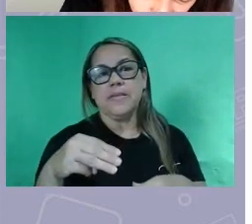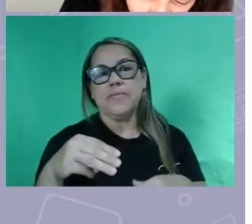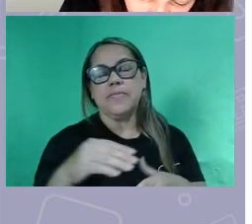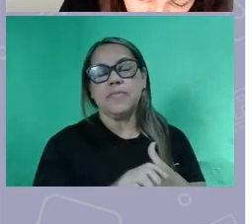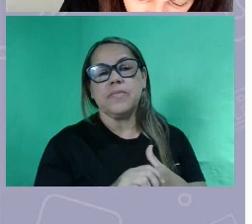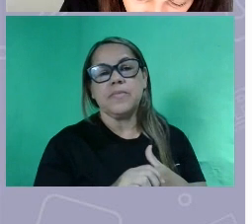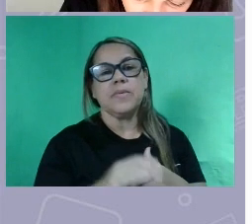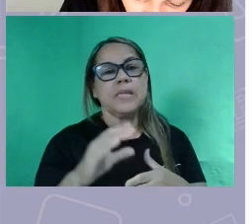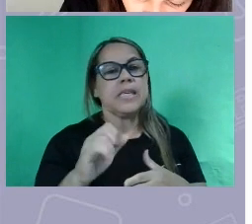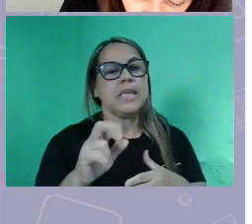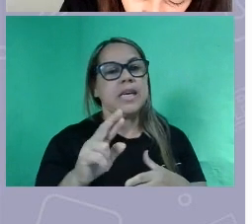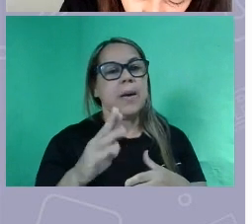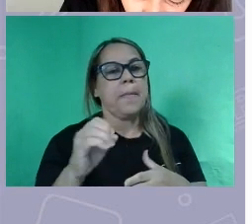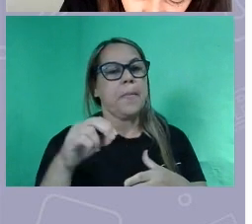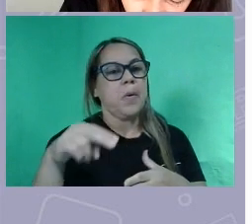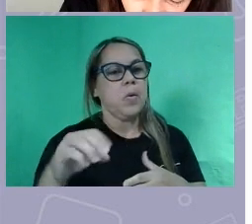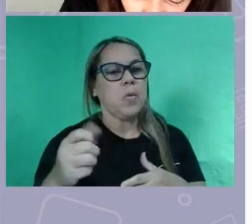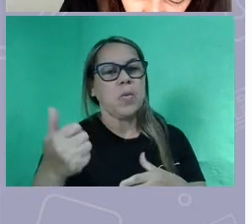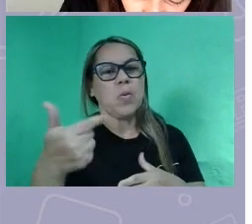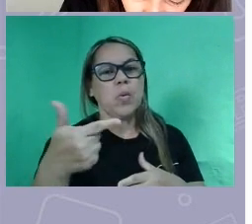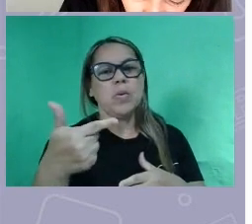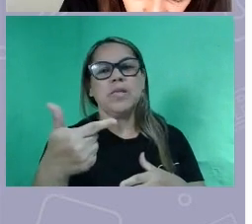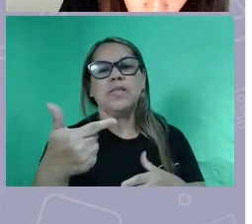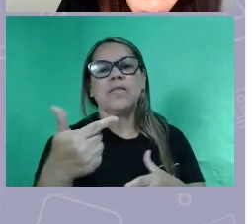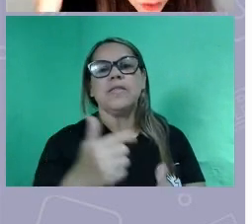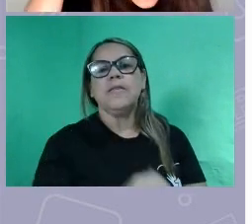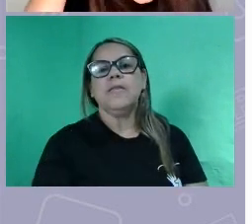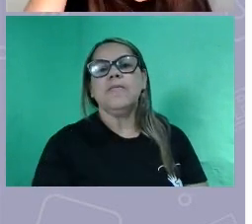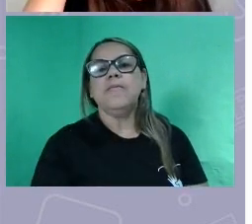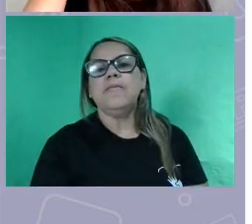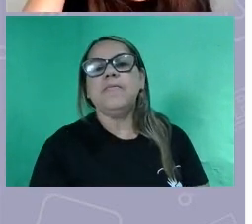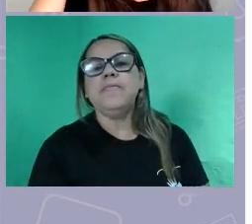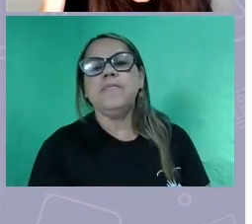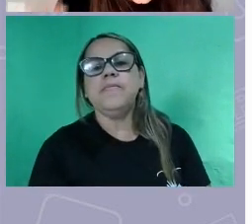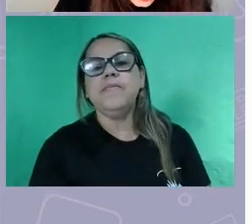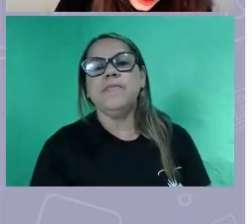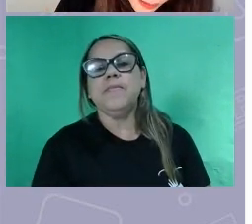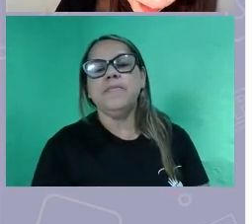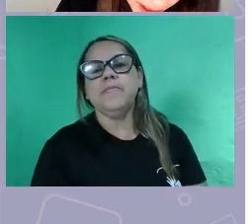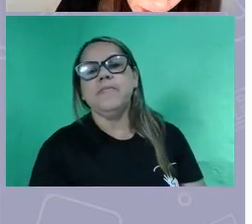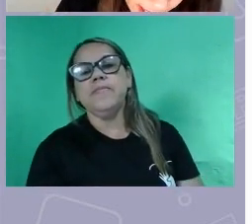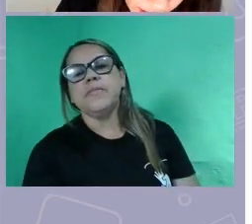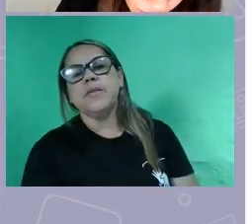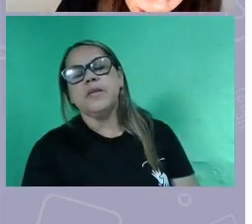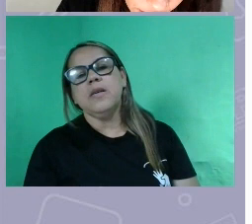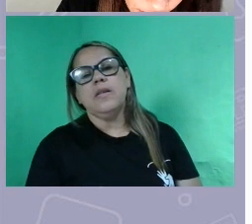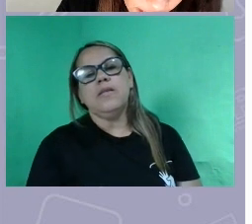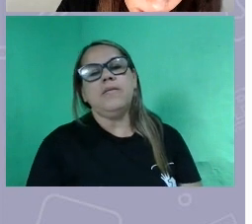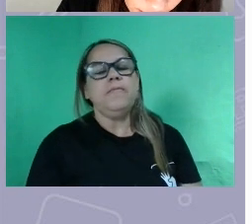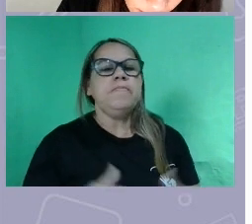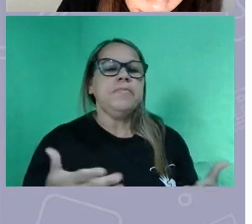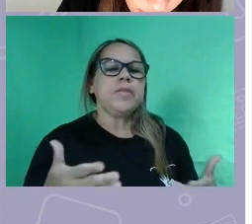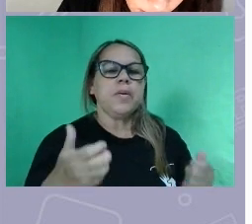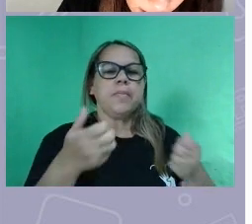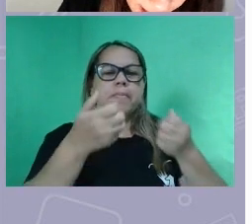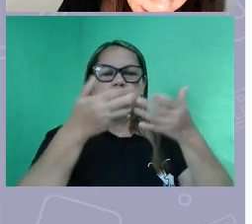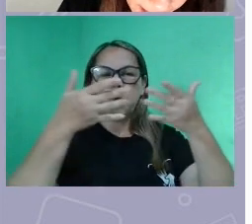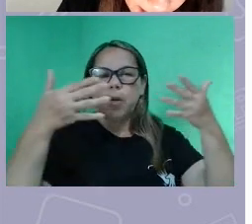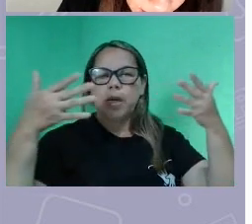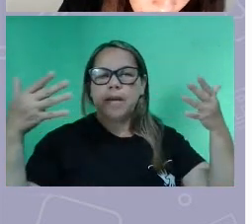12 ok o fato é que pra o gás oxigênio